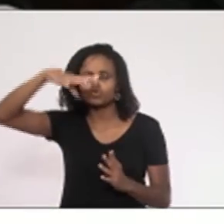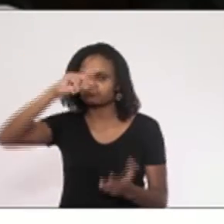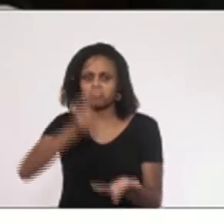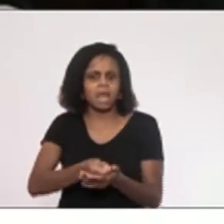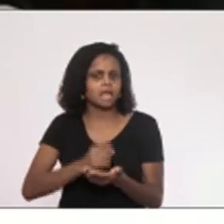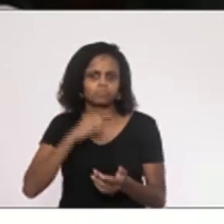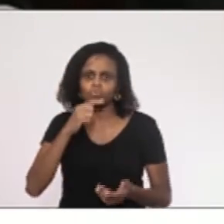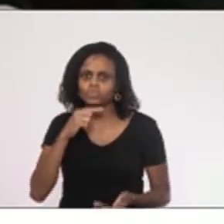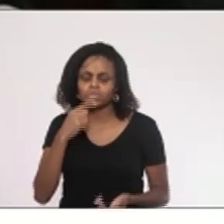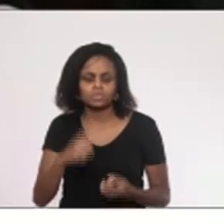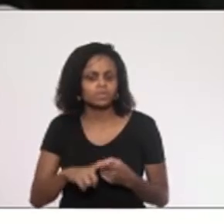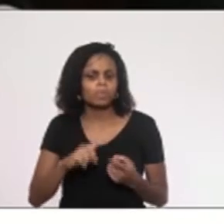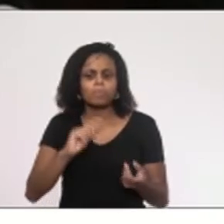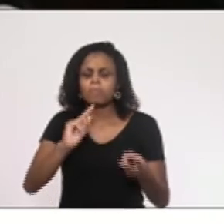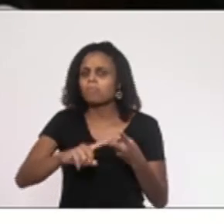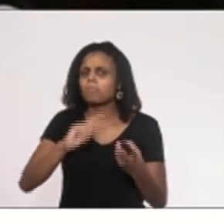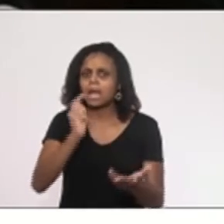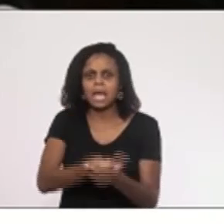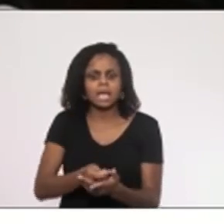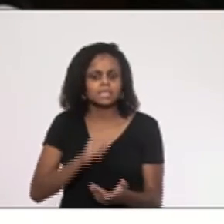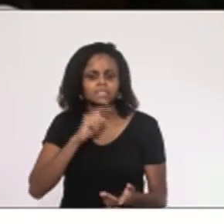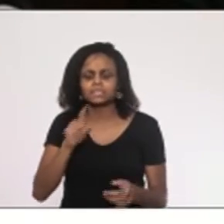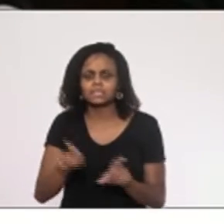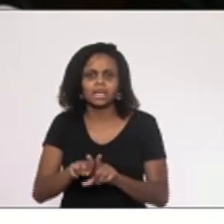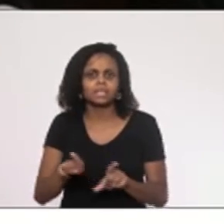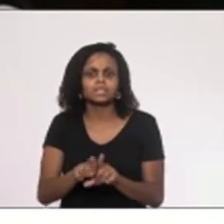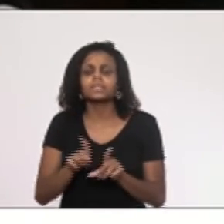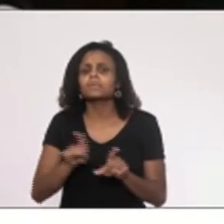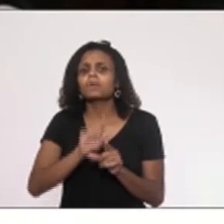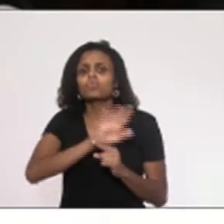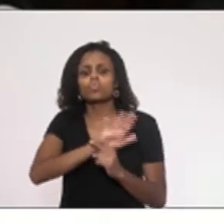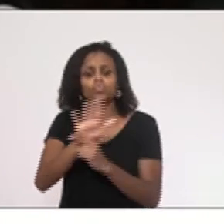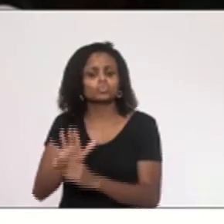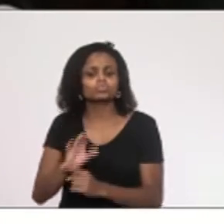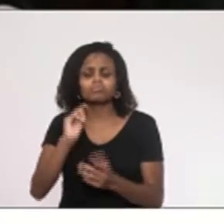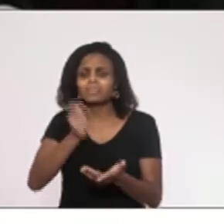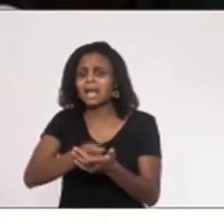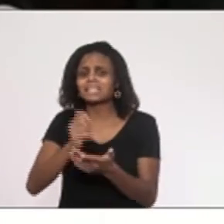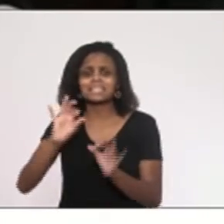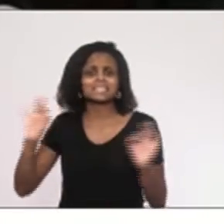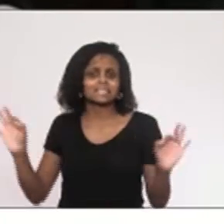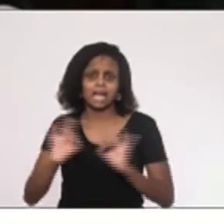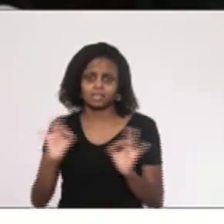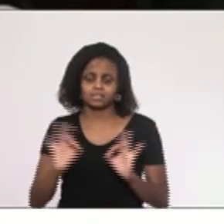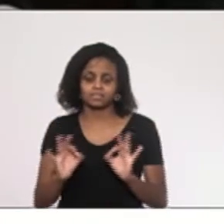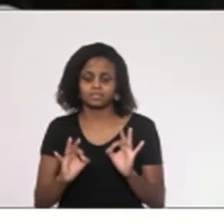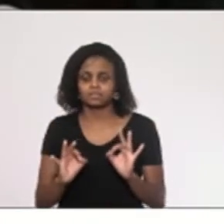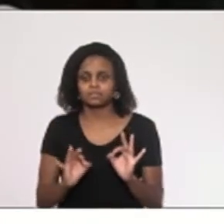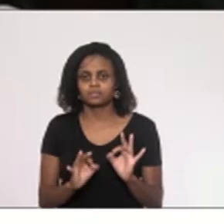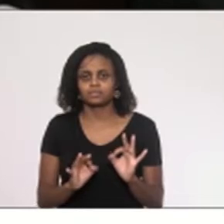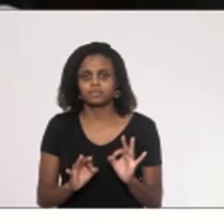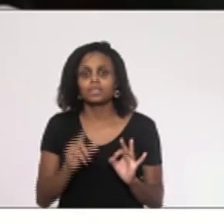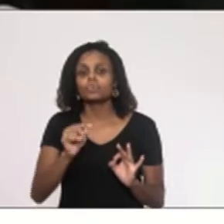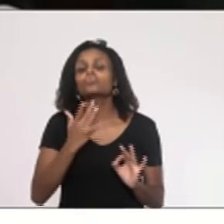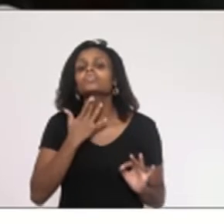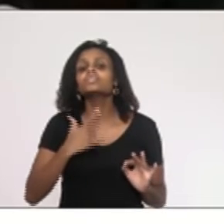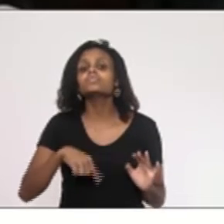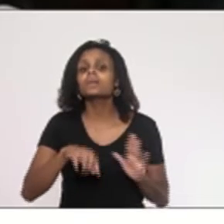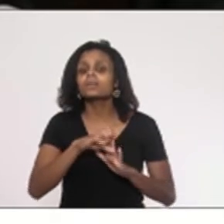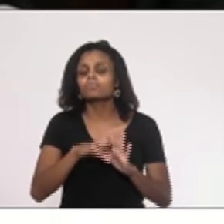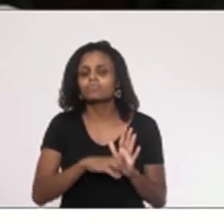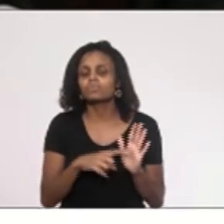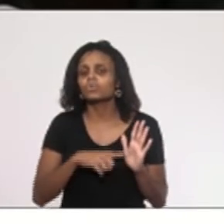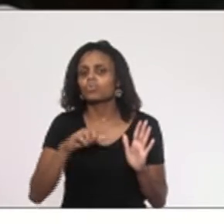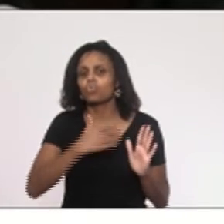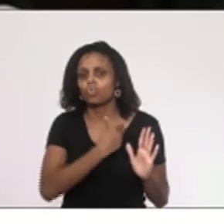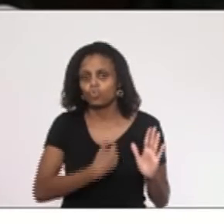plano de saúde não foi pago, que o auxílio dado ao neto não foi pago. Então, o que se deseja nessa emenda é